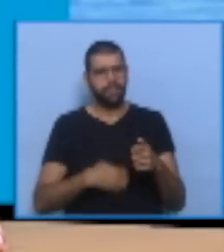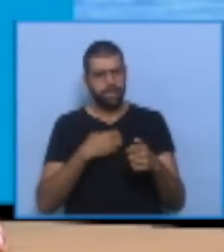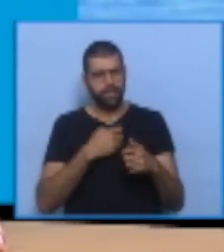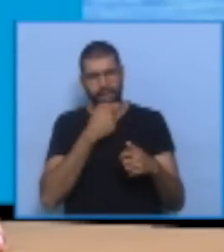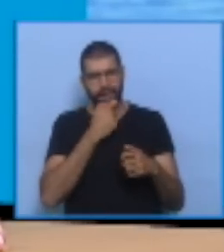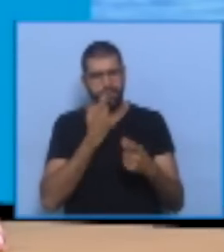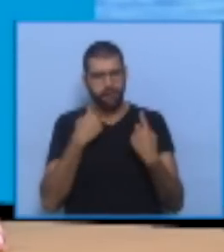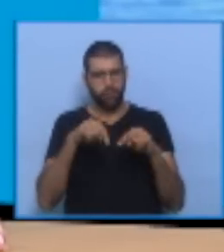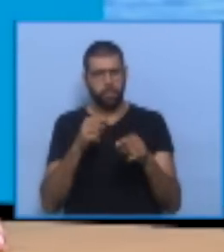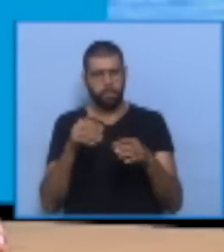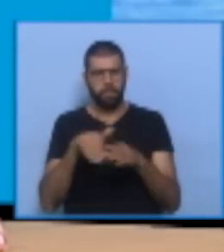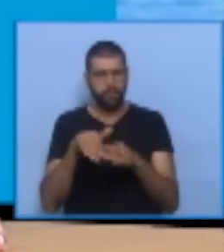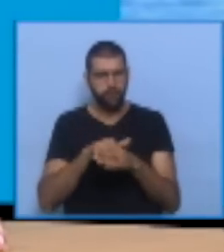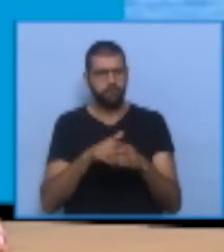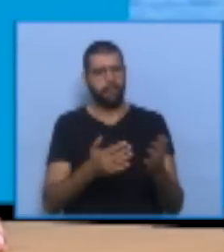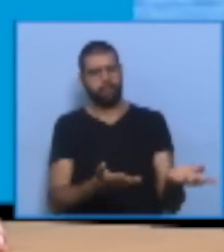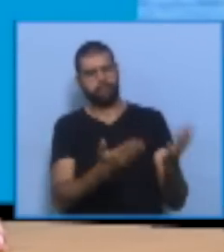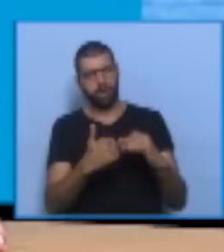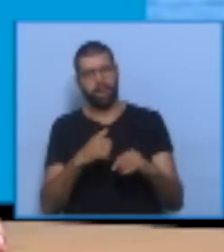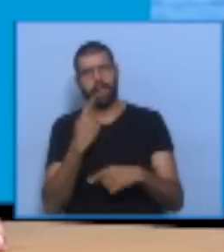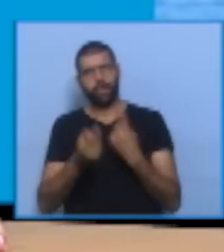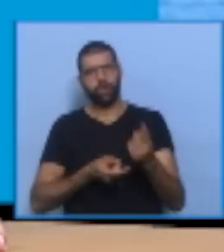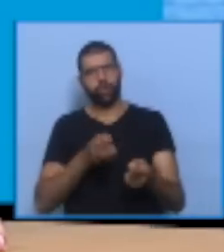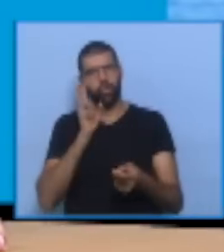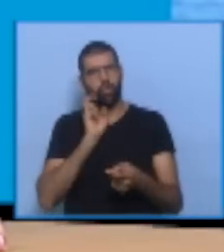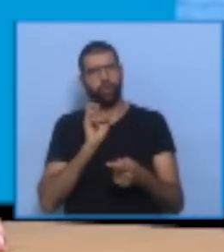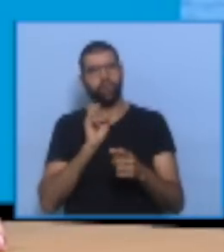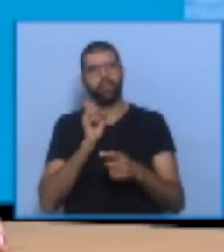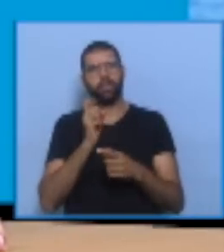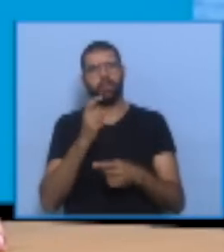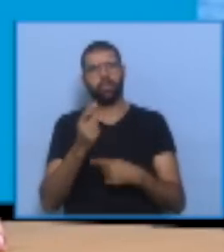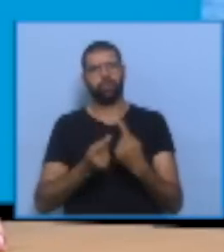das nossas reuniões, é estar connosco, é por vezes ouvirem